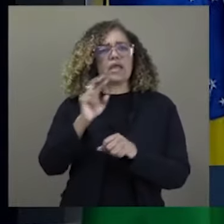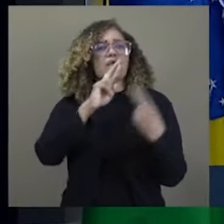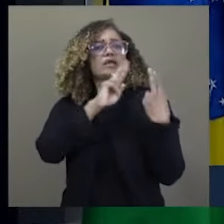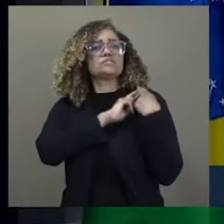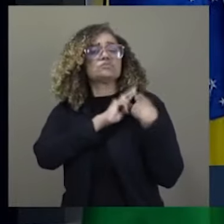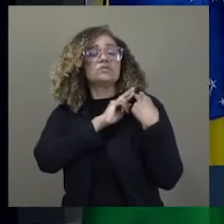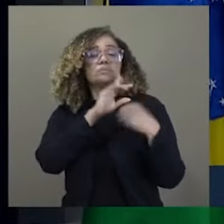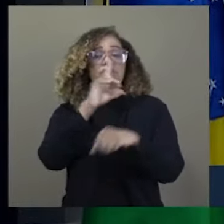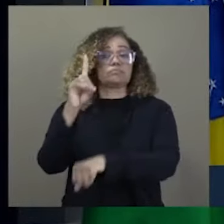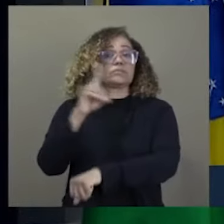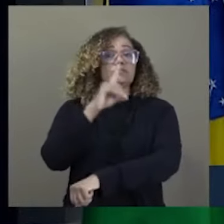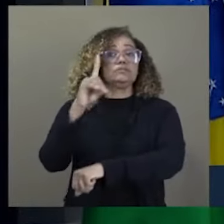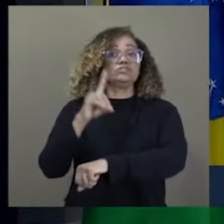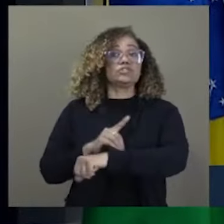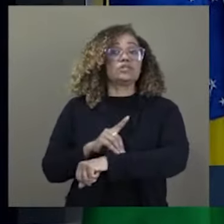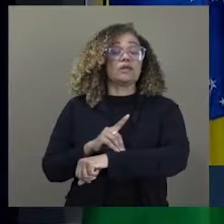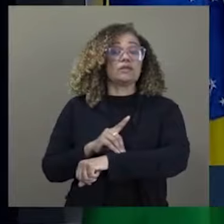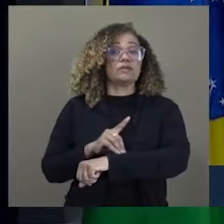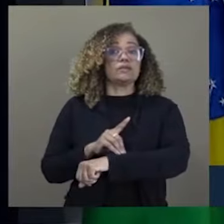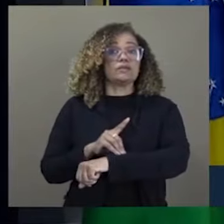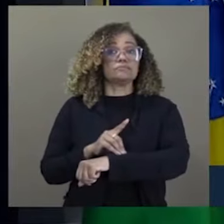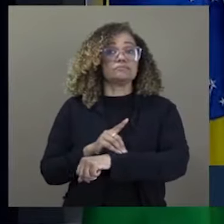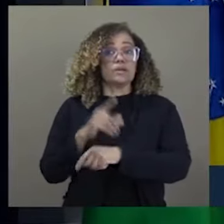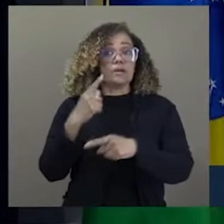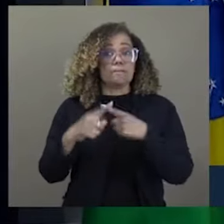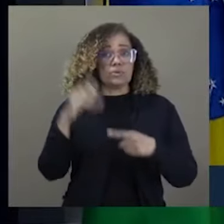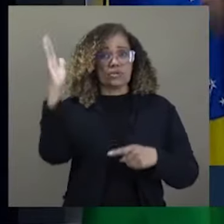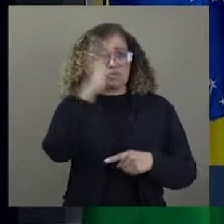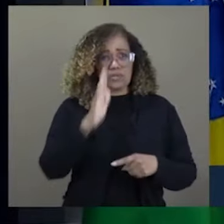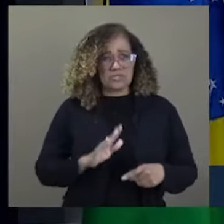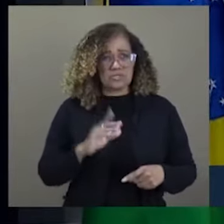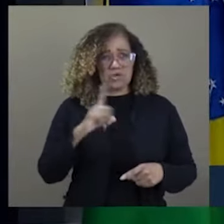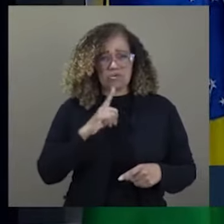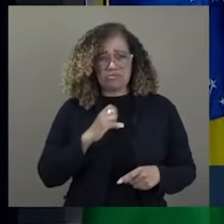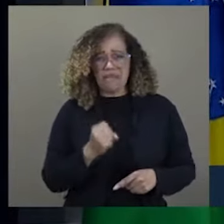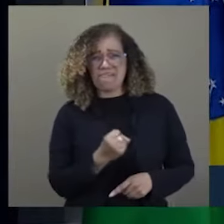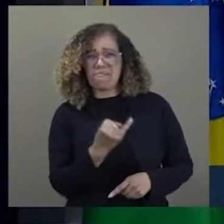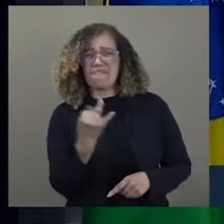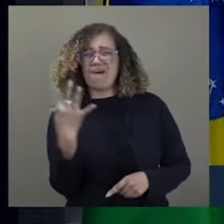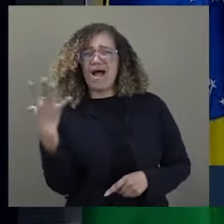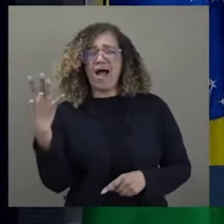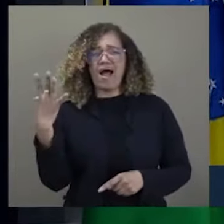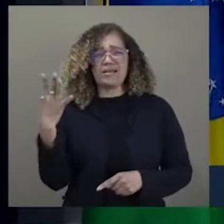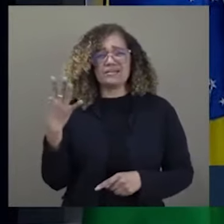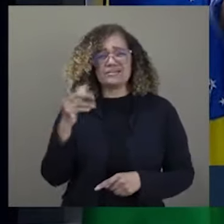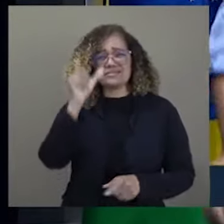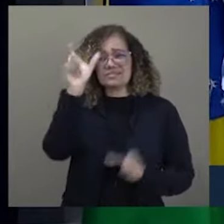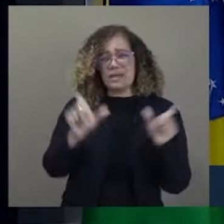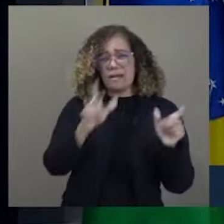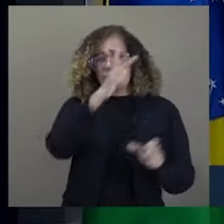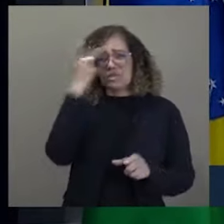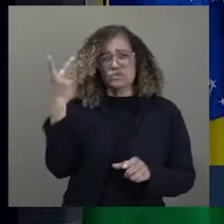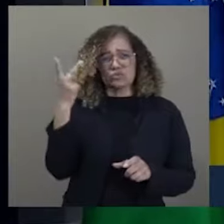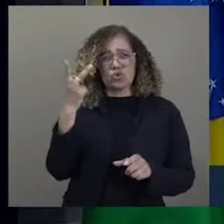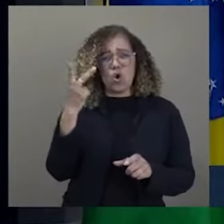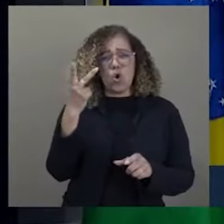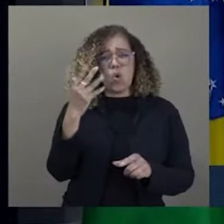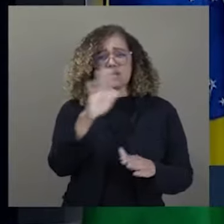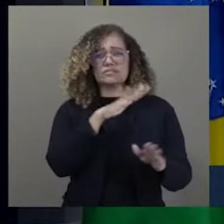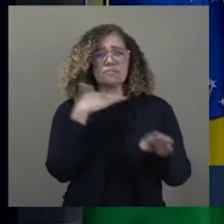genocida da dengue porque o Brasil tem milhares de pessoas morrendo de dengue Cadê a vacina genocidas